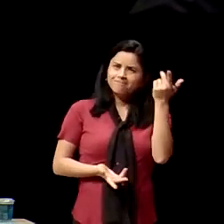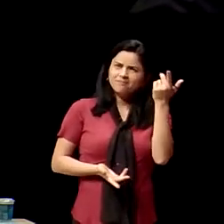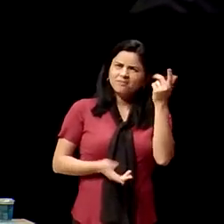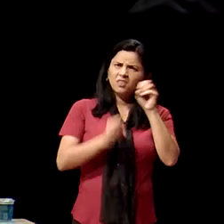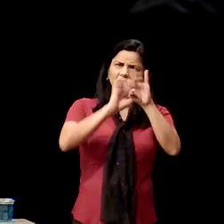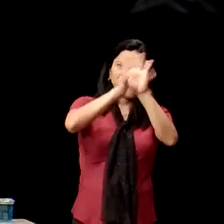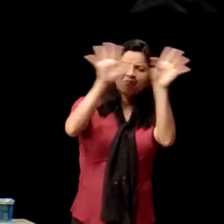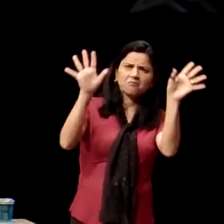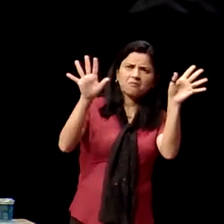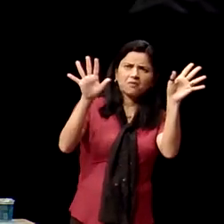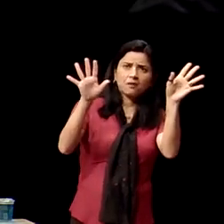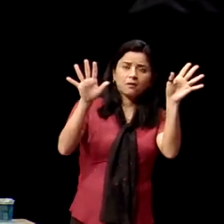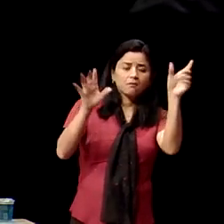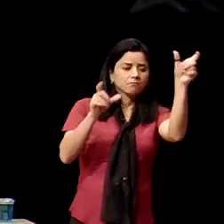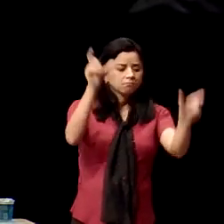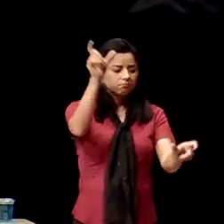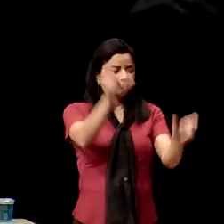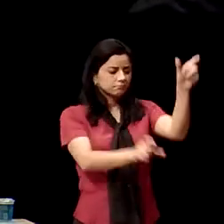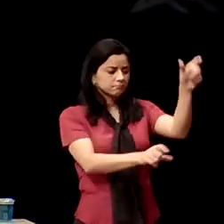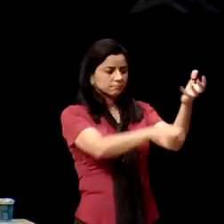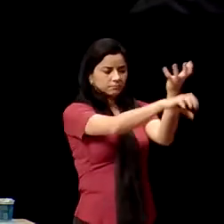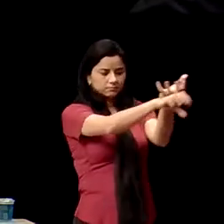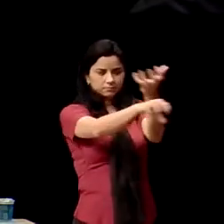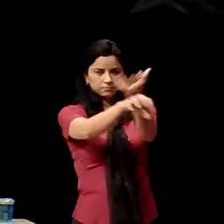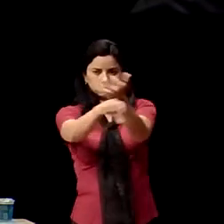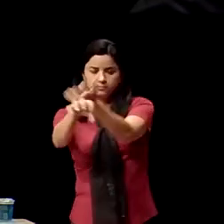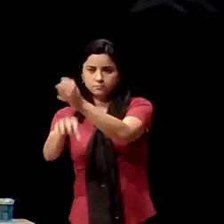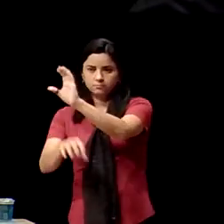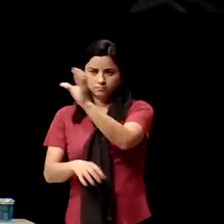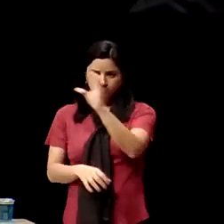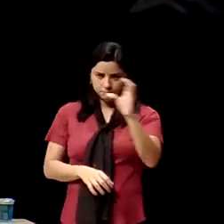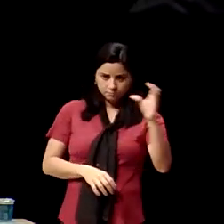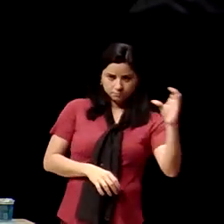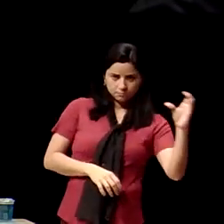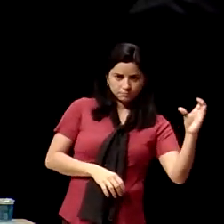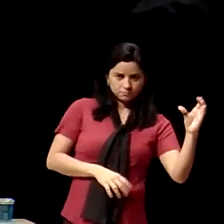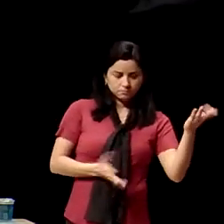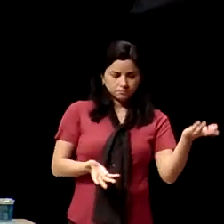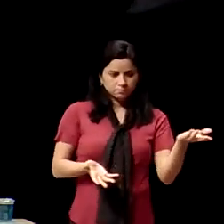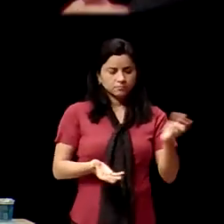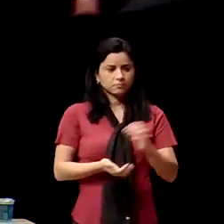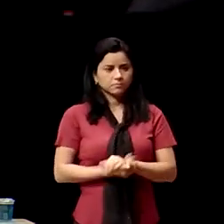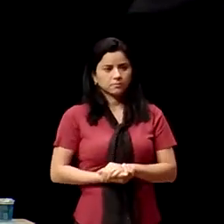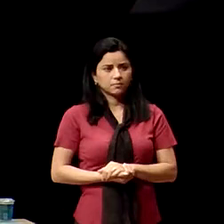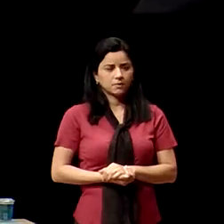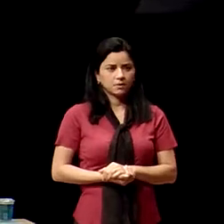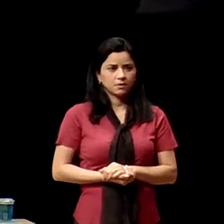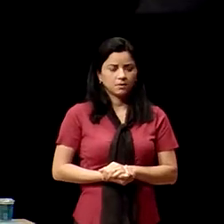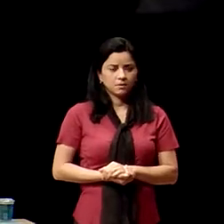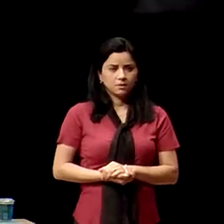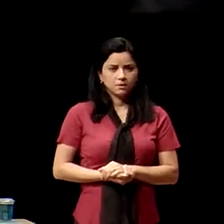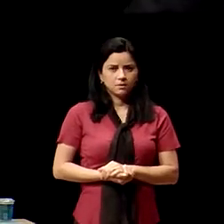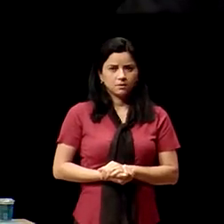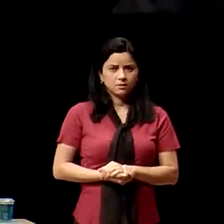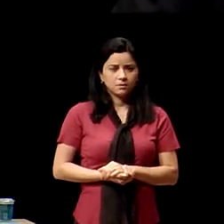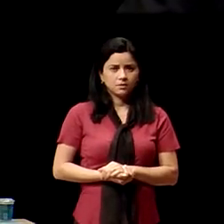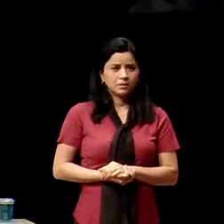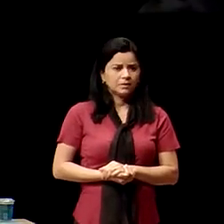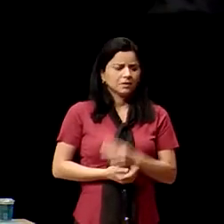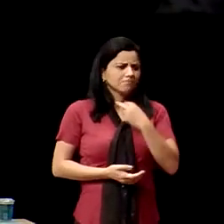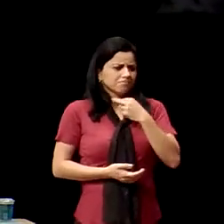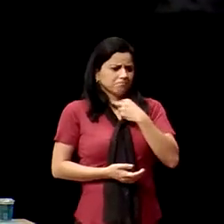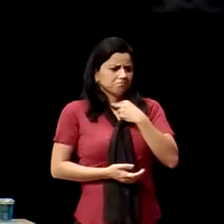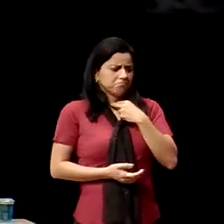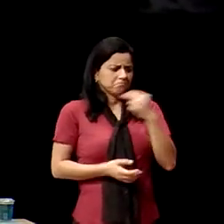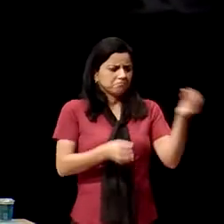cada disciplina científica may not be fixed to only one dogmatic paradigm. Não pode